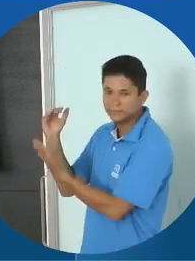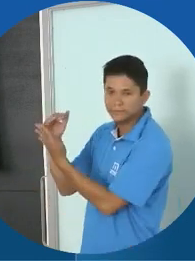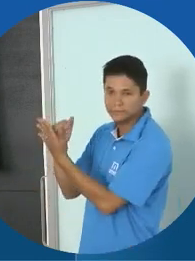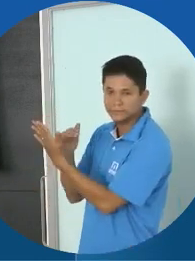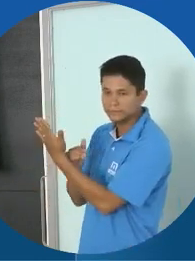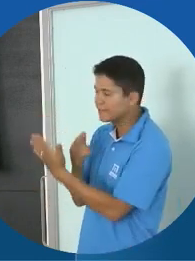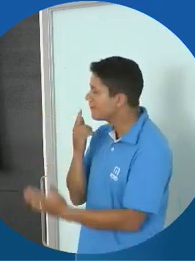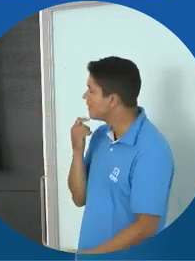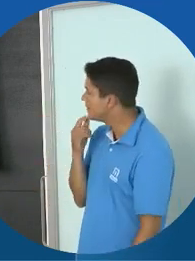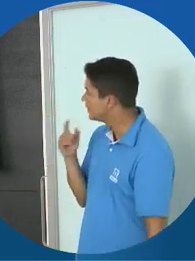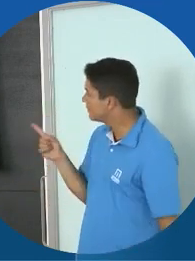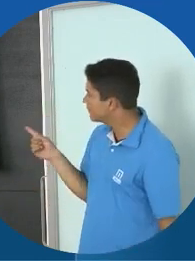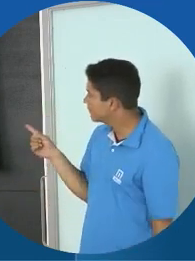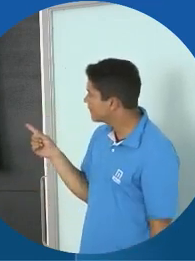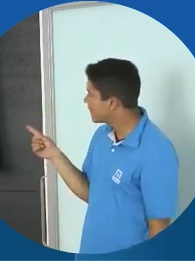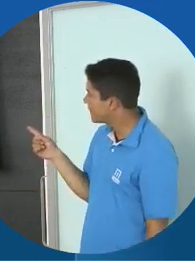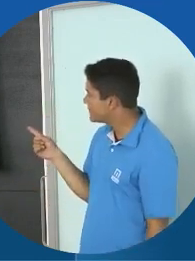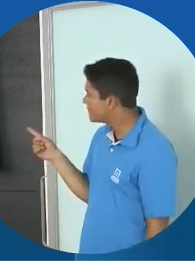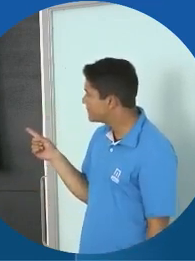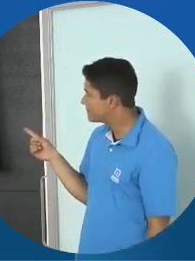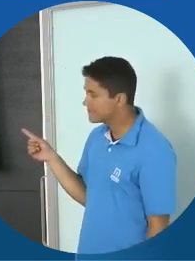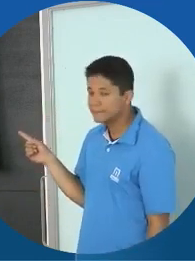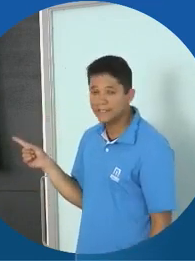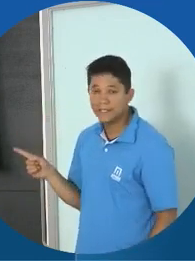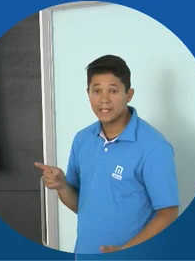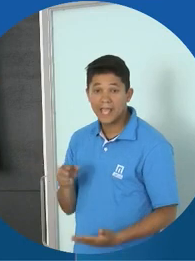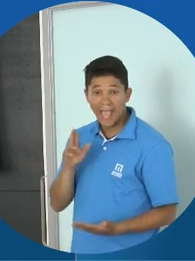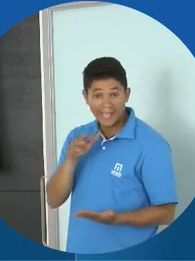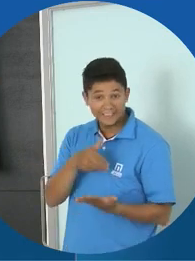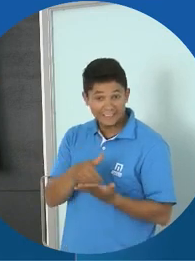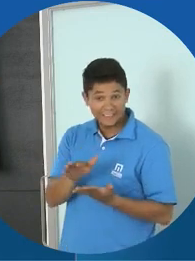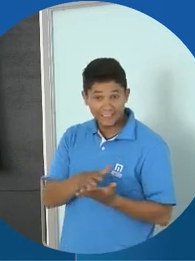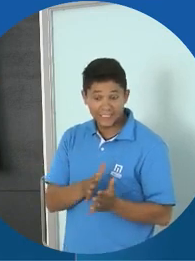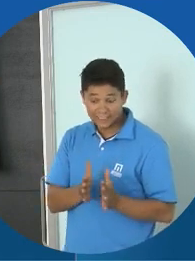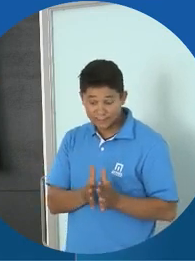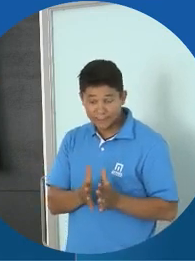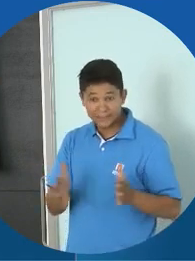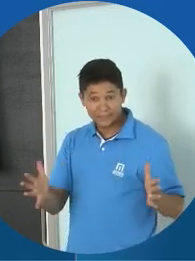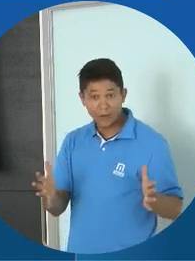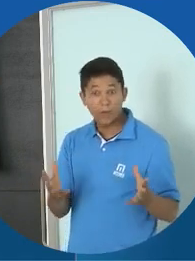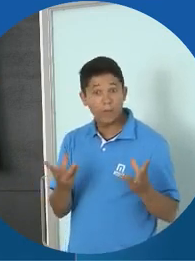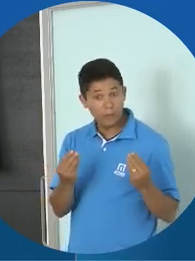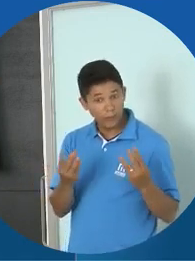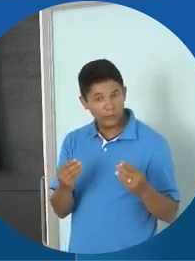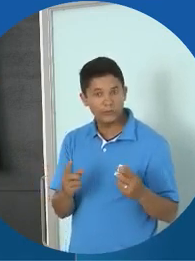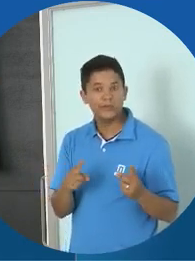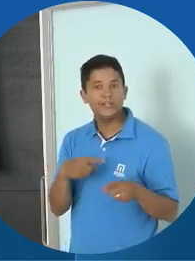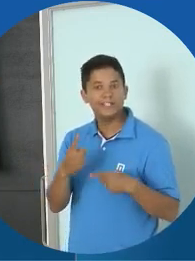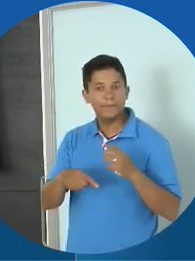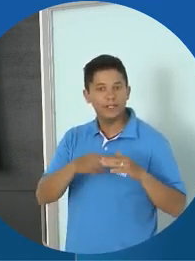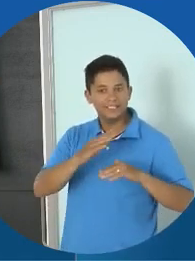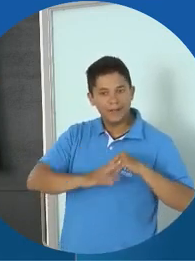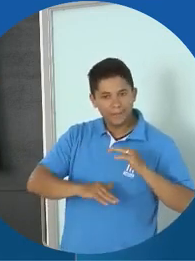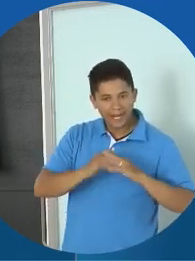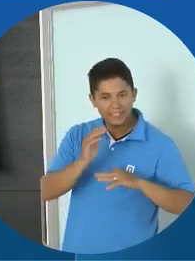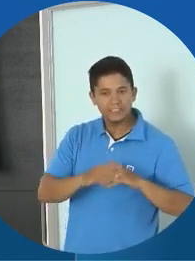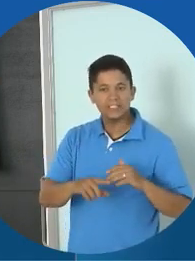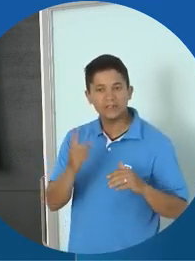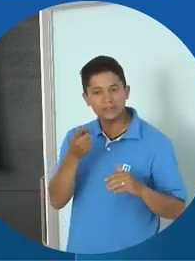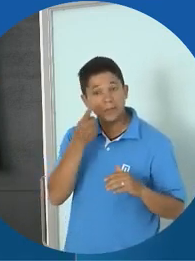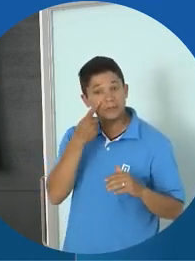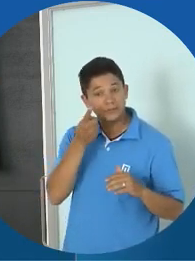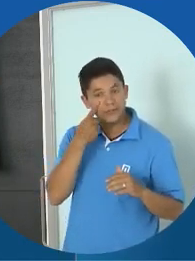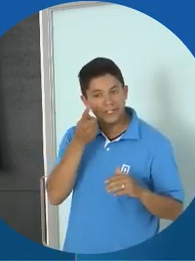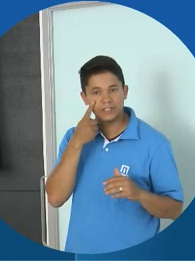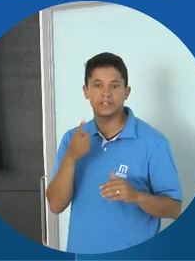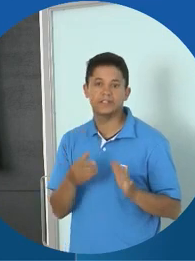MPa, mas são resinas que têm uma taxa de expansão muito grande. Na prática, nós vamos mostrar um pouco essas resinas,